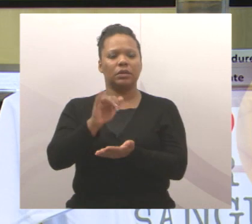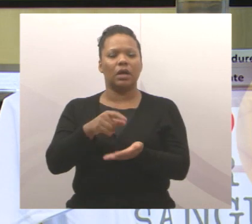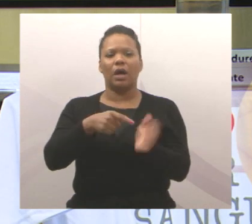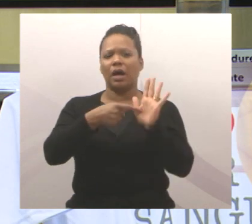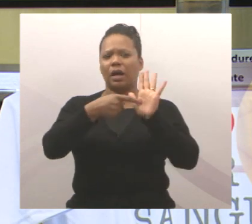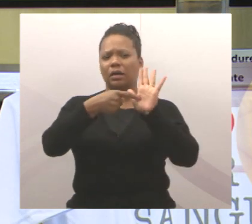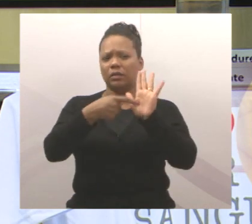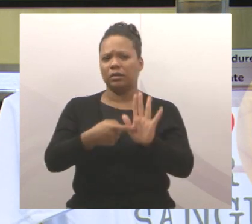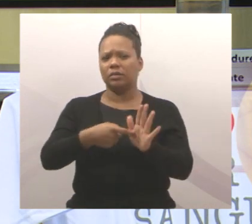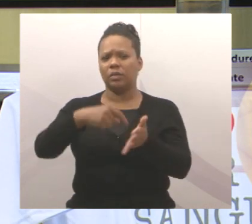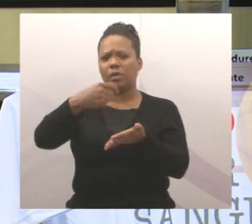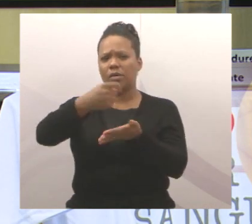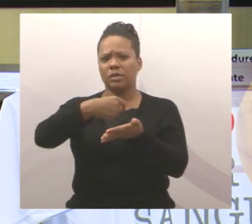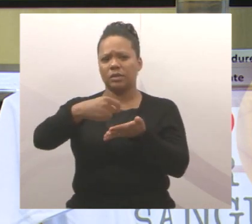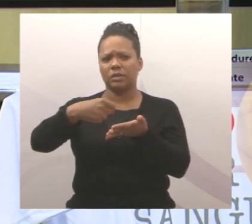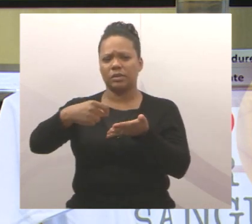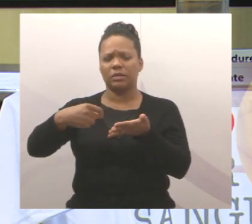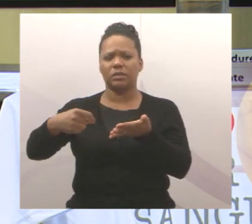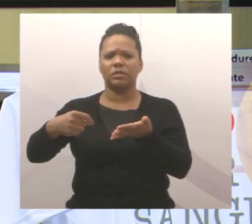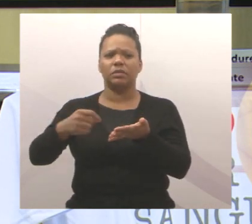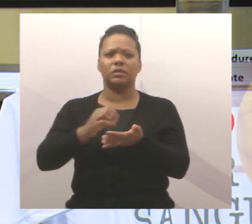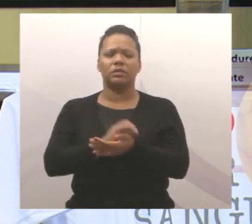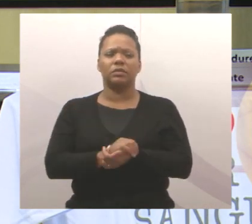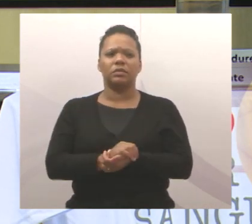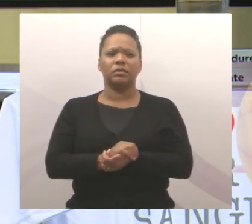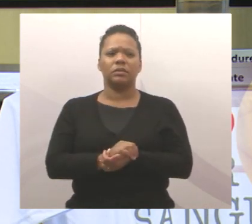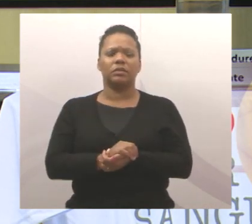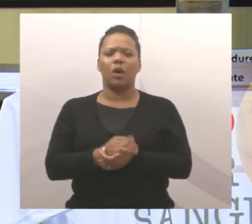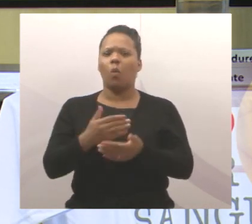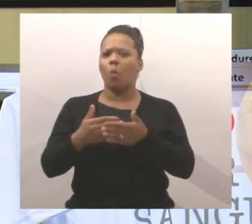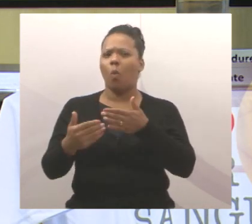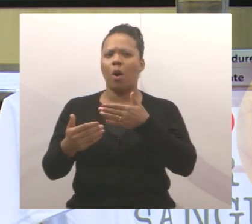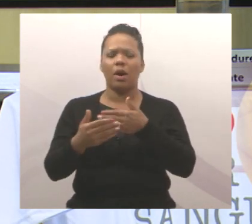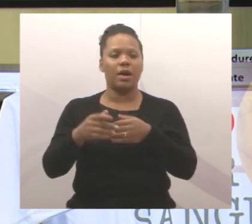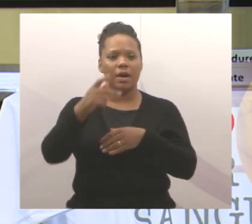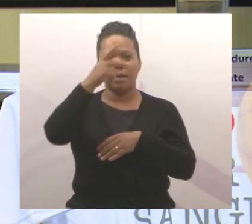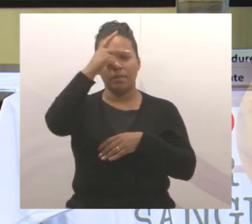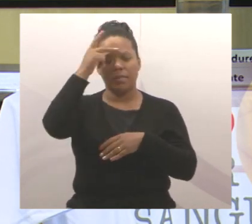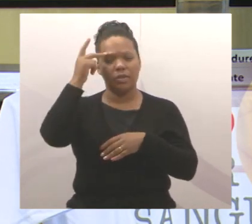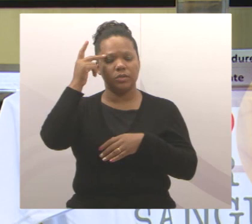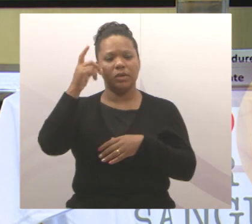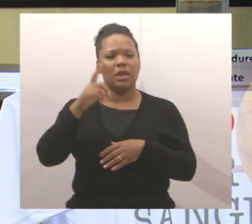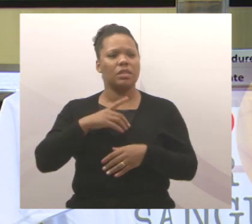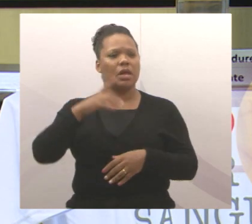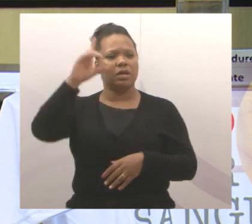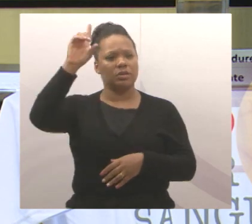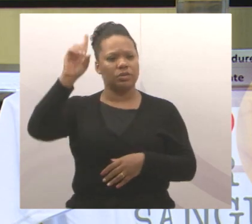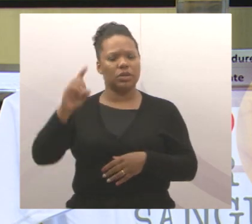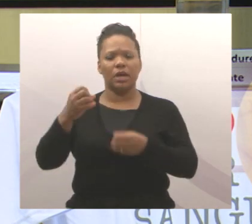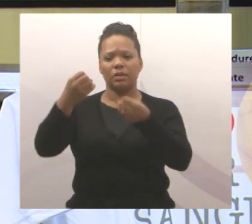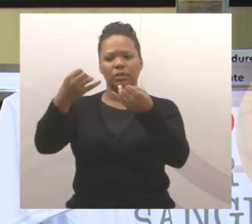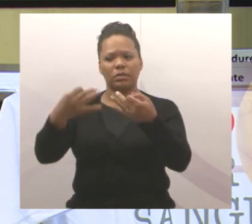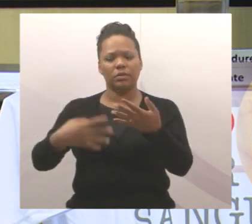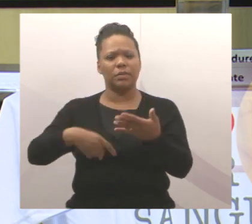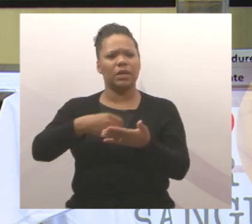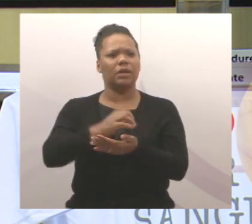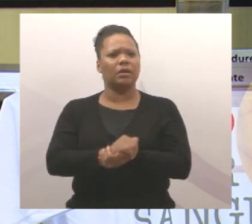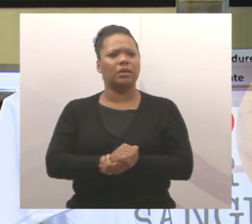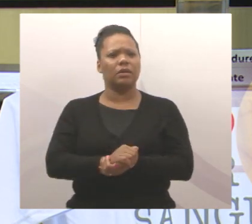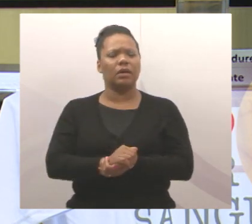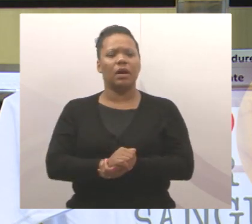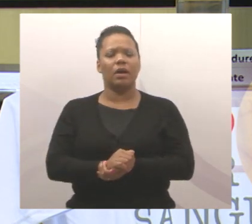denúncia escrita da infração poderá ser feita por qualquer eleitor com a exposição dos fatos, citação